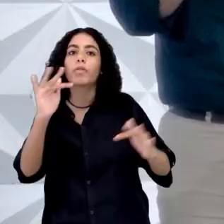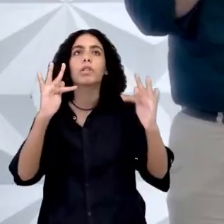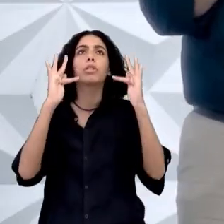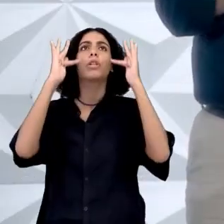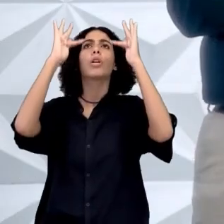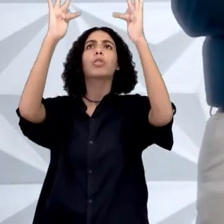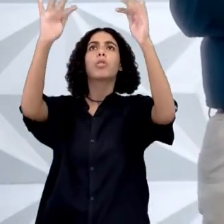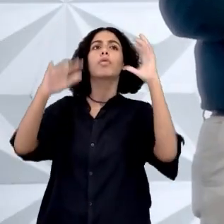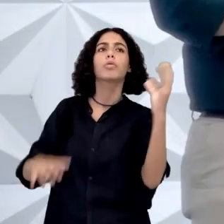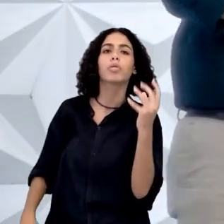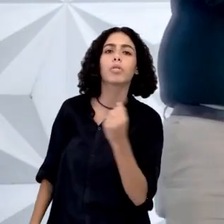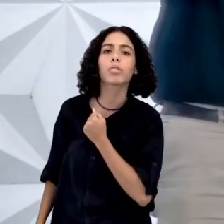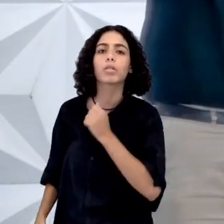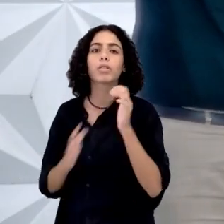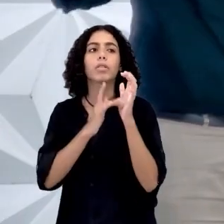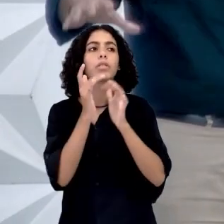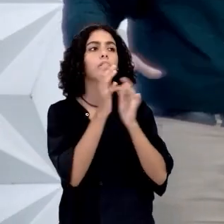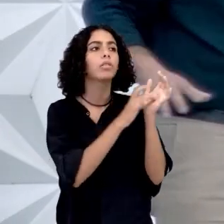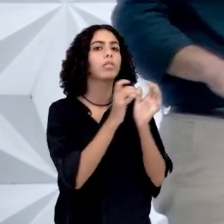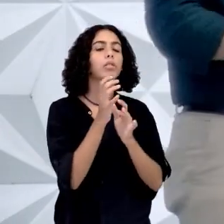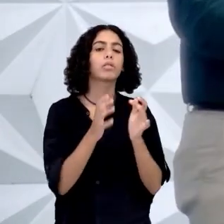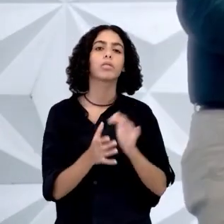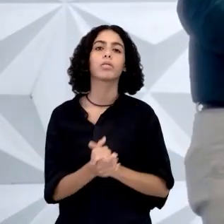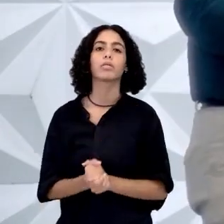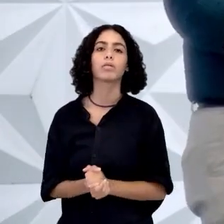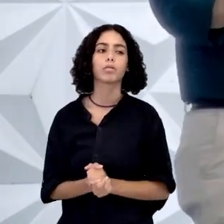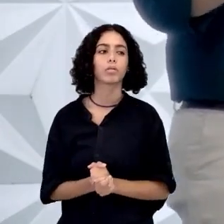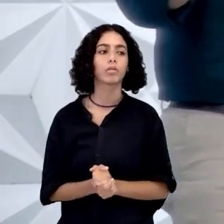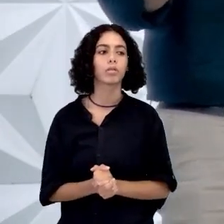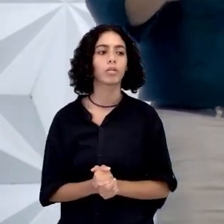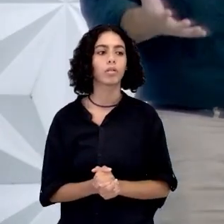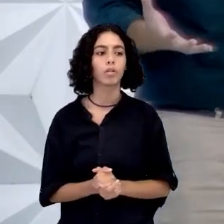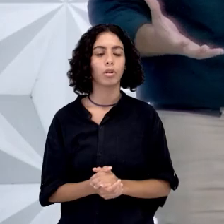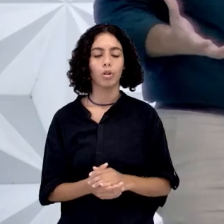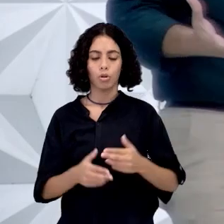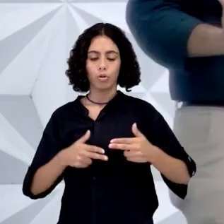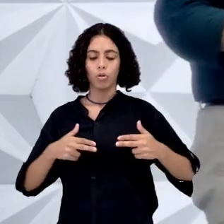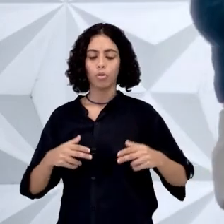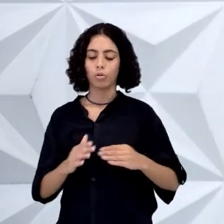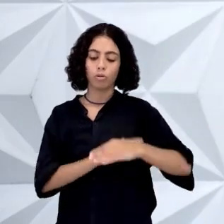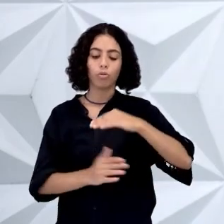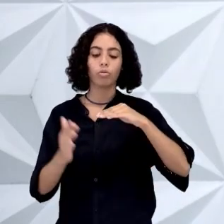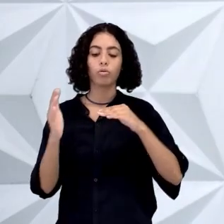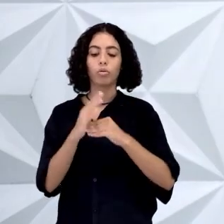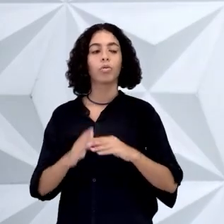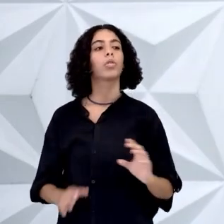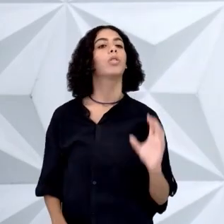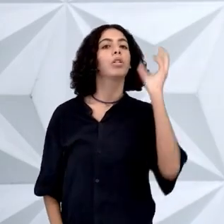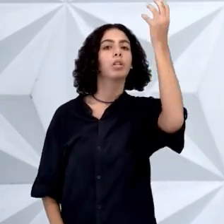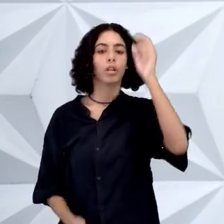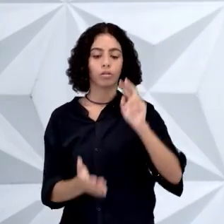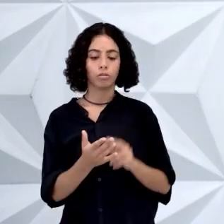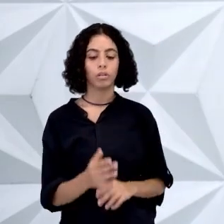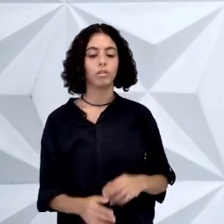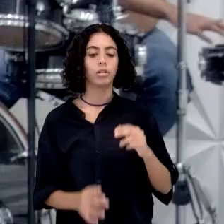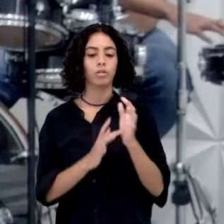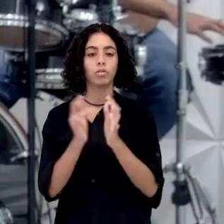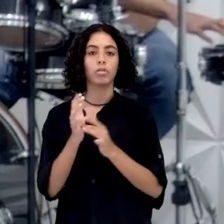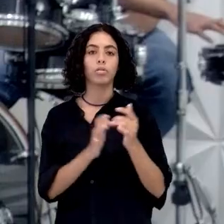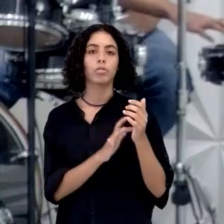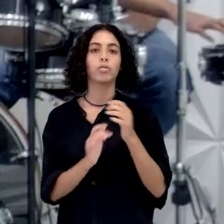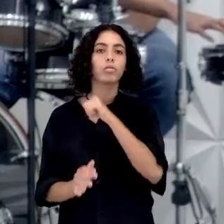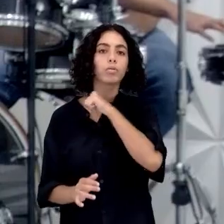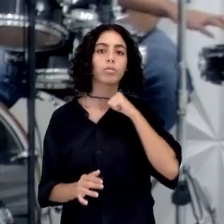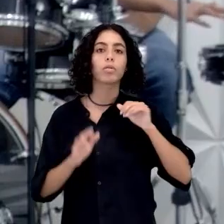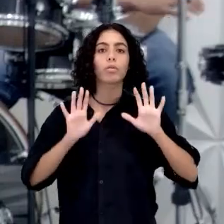sua ressurreição, quando ele cumpriu lá toda a sua obra, nos tirou do pecado e nos levou para a vida